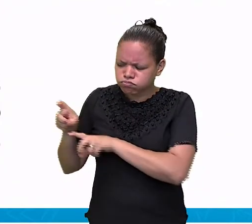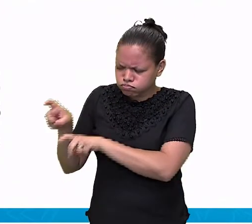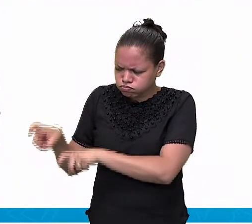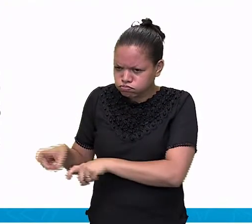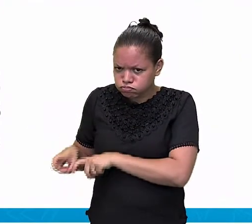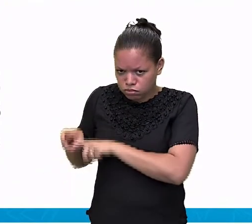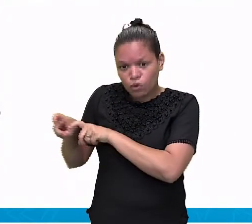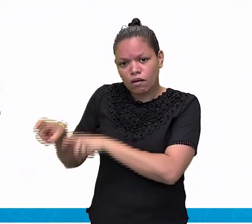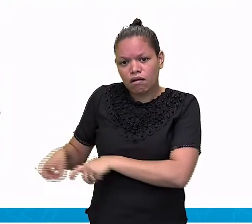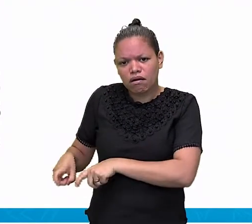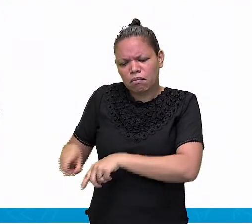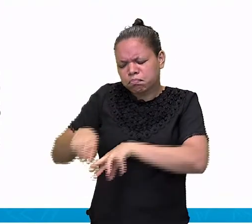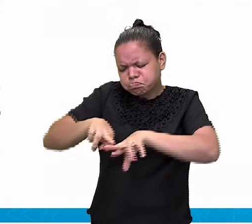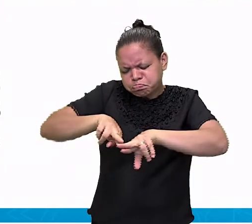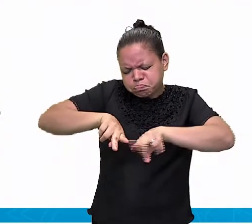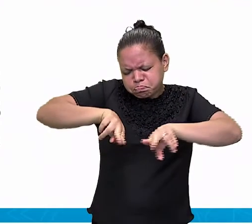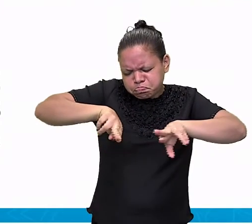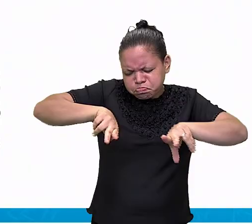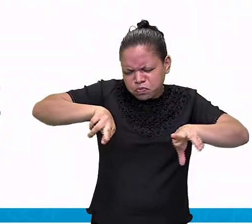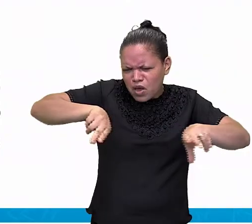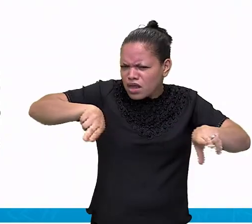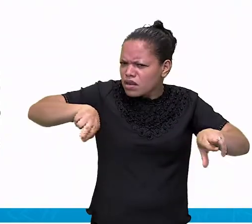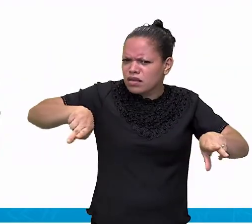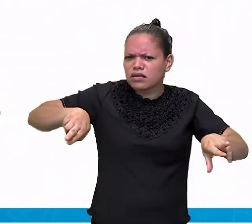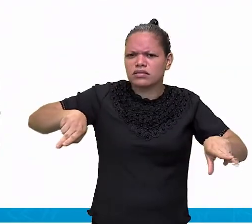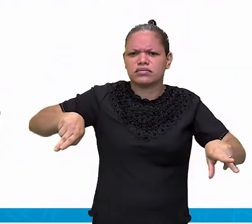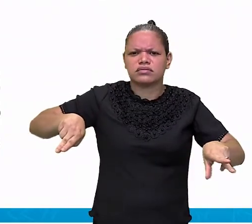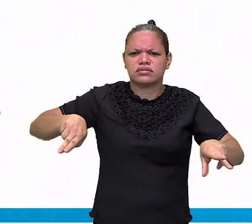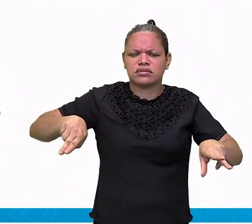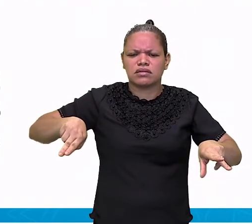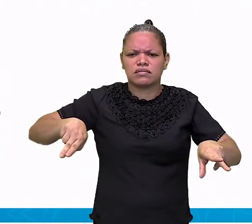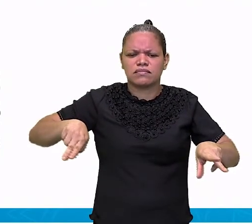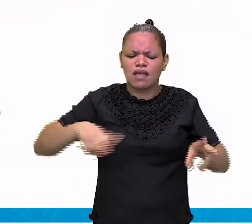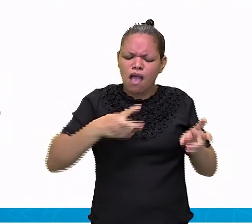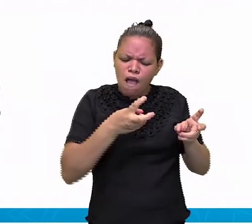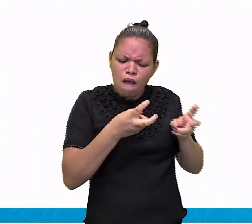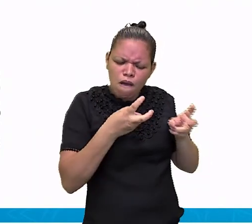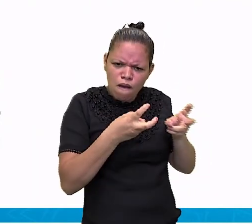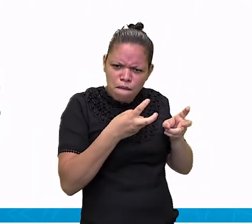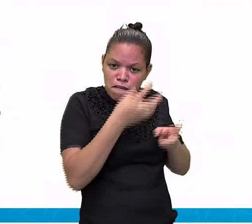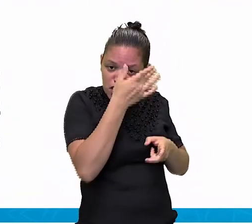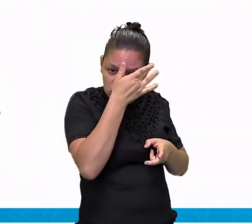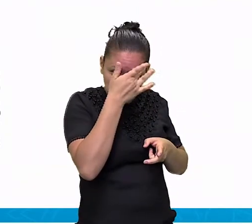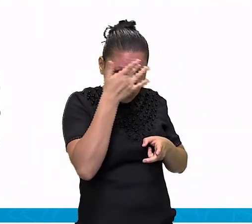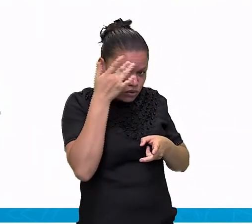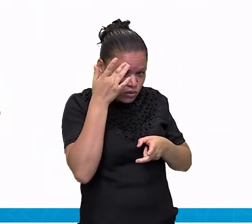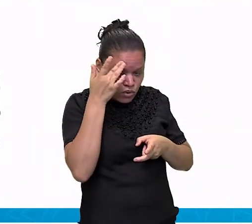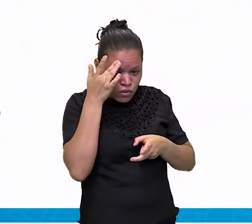grande diferença, né? Uma grande percepção de pessoas que vinham da área